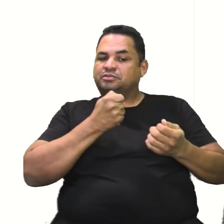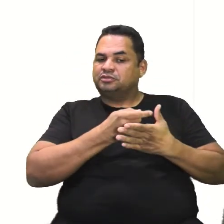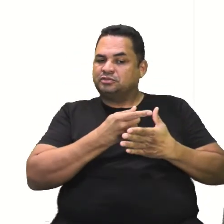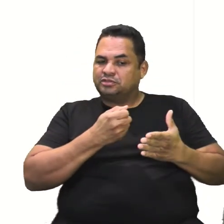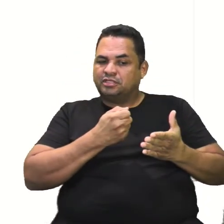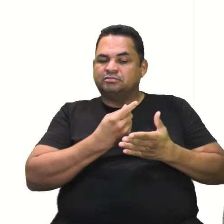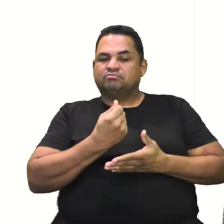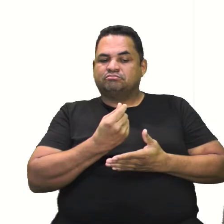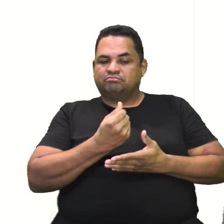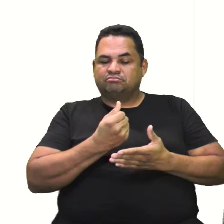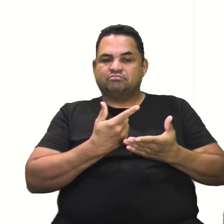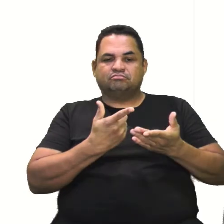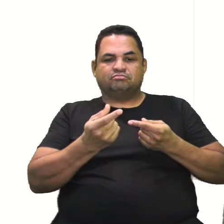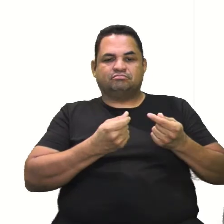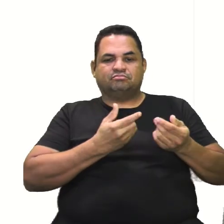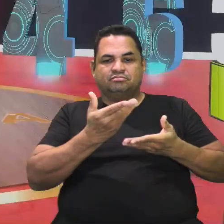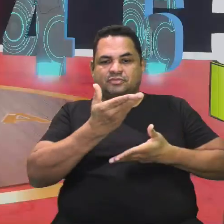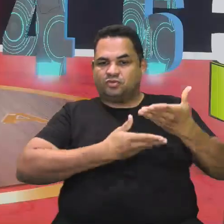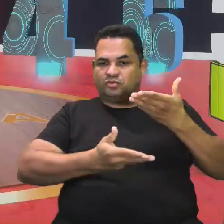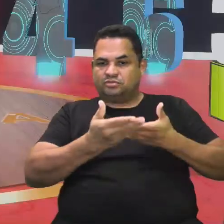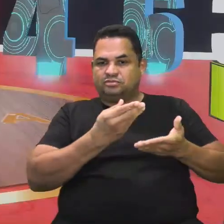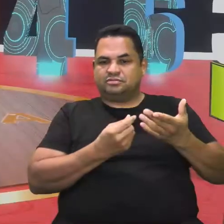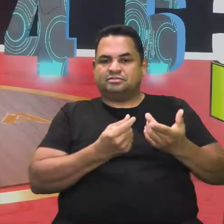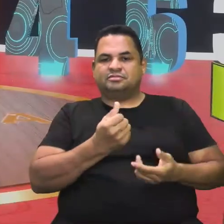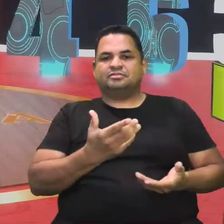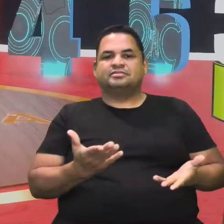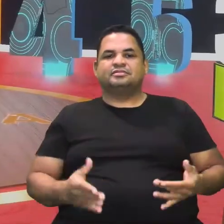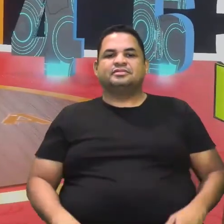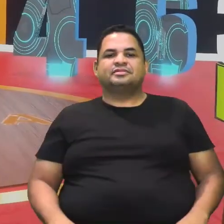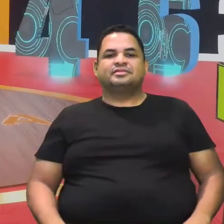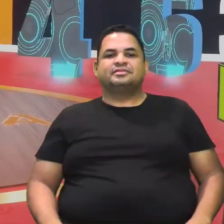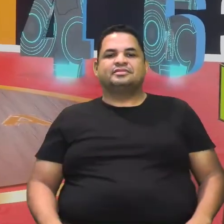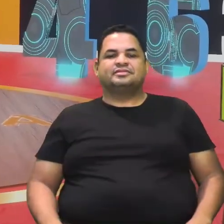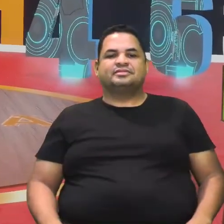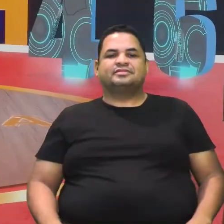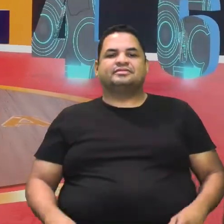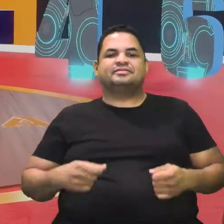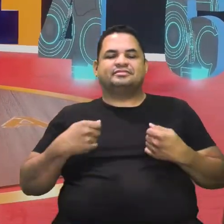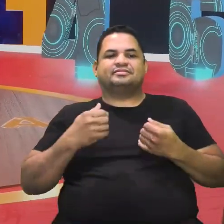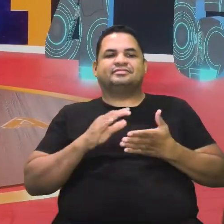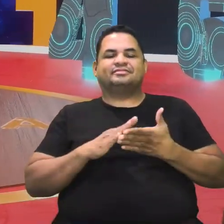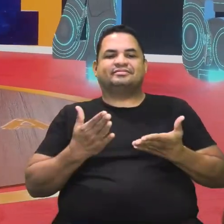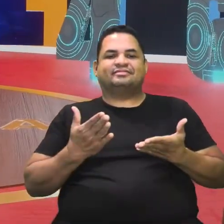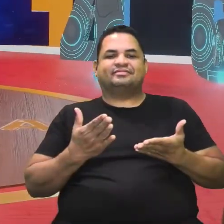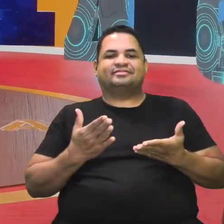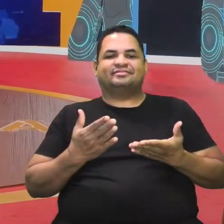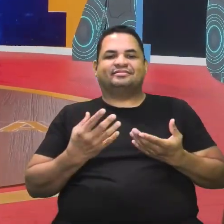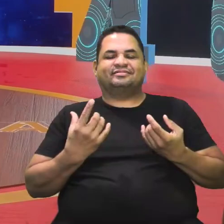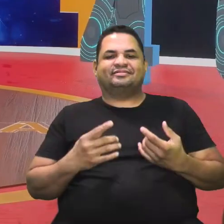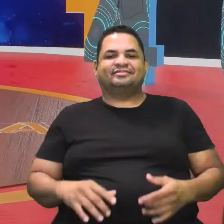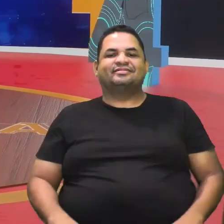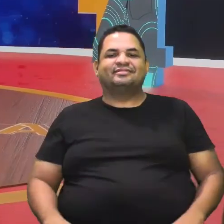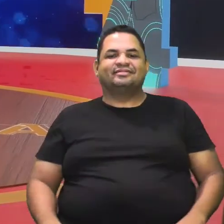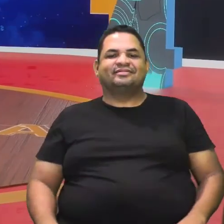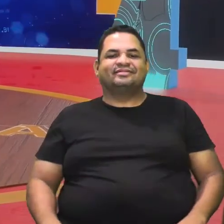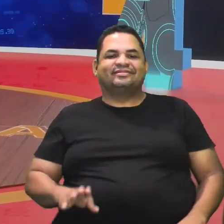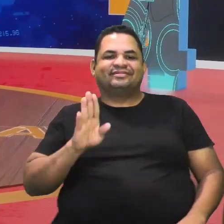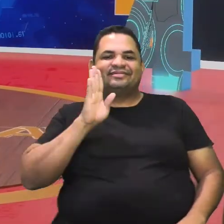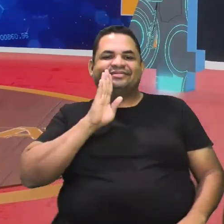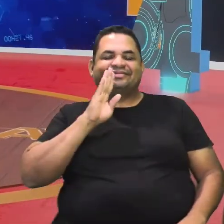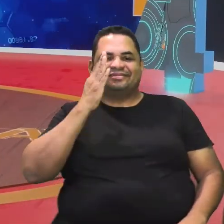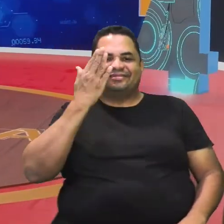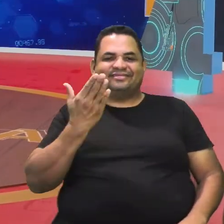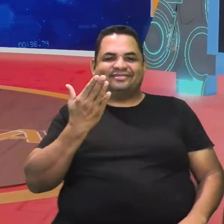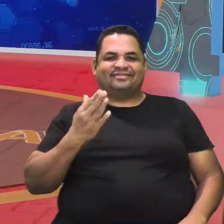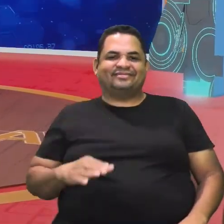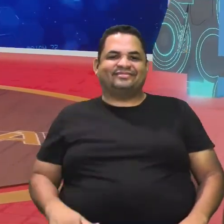é? Tem. Então, se há controvérsias por aqui, deve haver por aí também. Mas isso aí que é legal. Isso